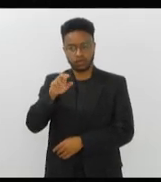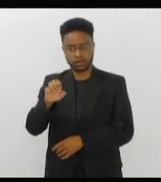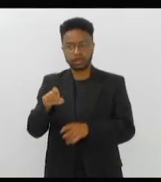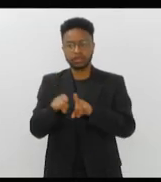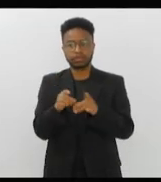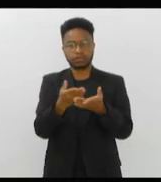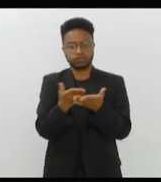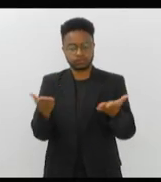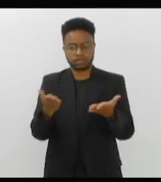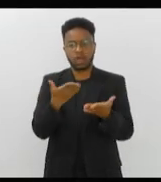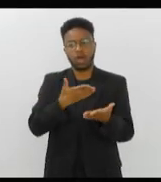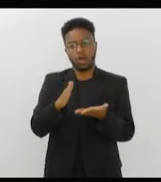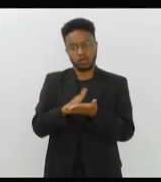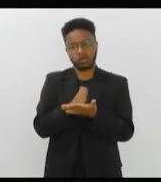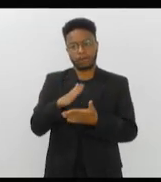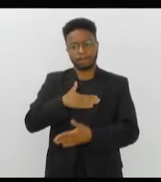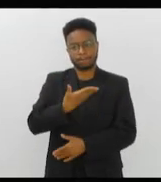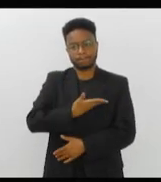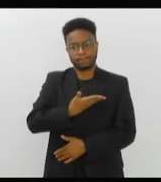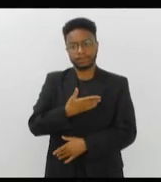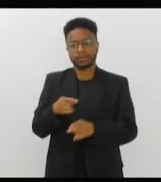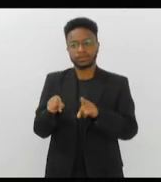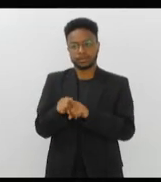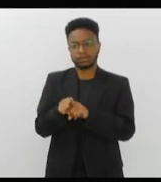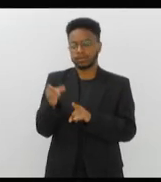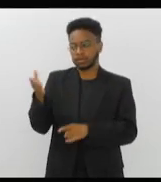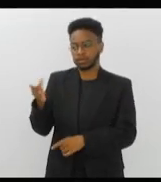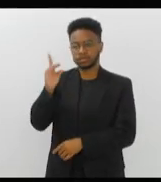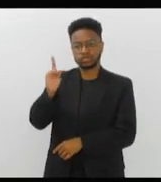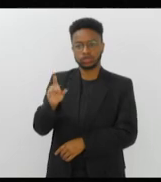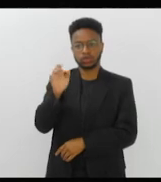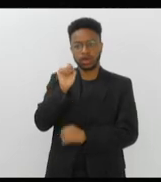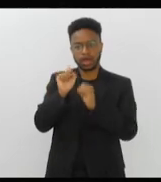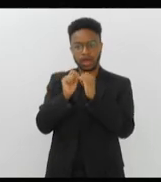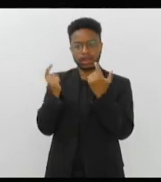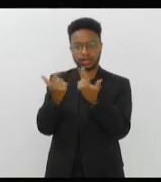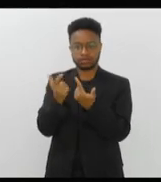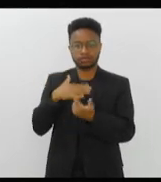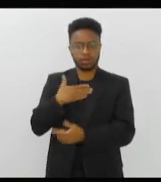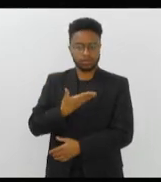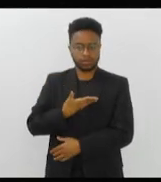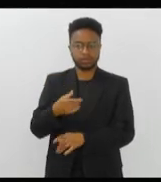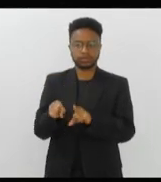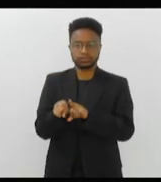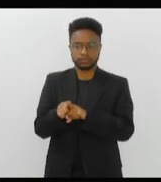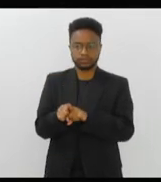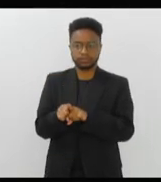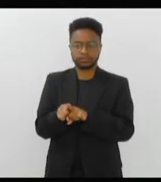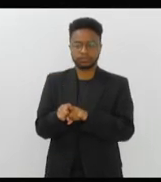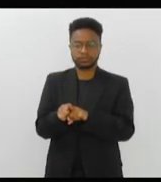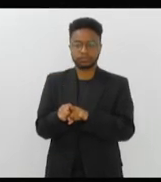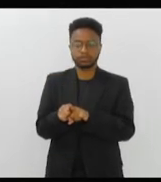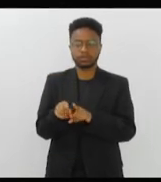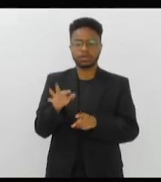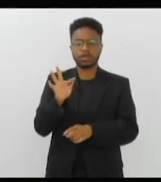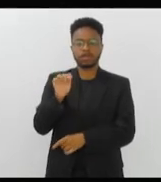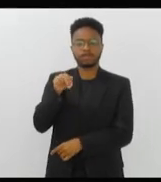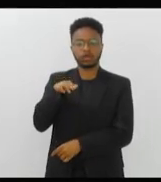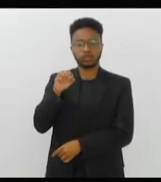honra de chamar de amigos, prezado Marcos Brito, diretor da LERJ, meu amigo Knight, Frantz Fanon, psiquiatra e filósofo político,